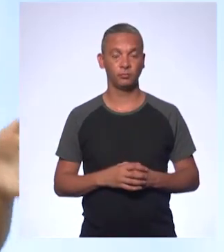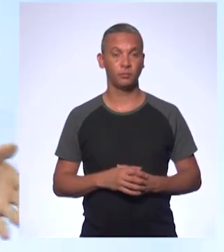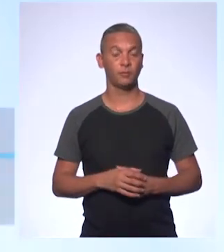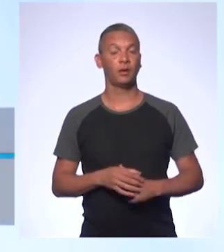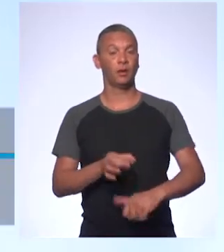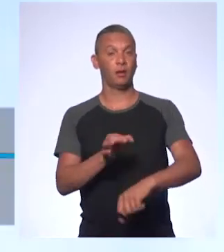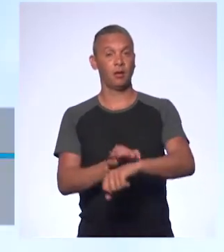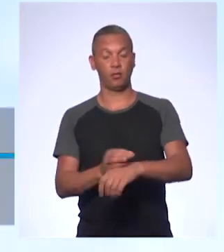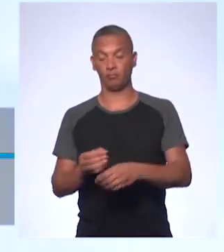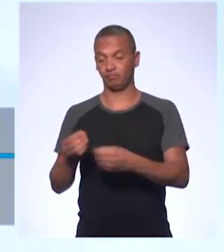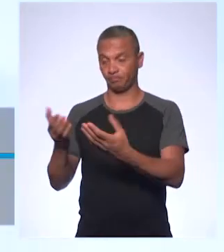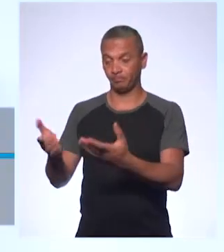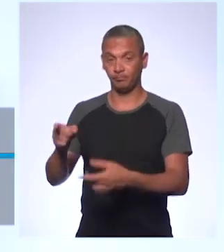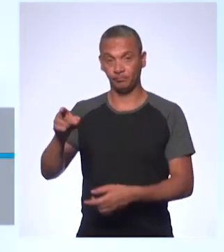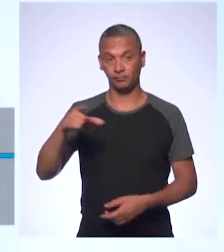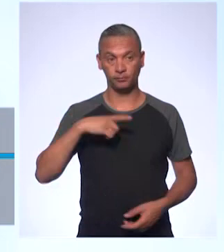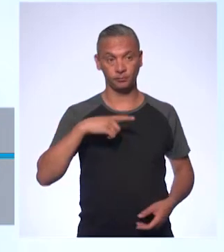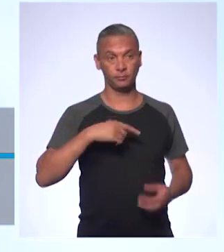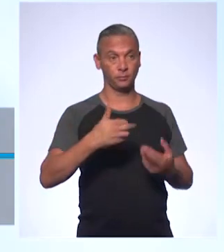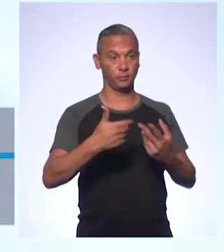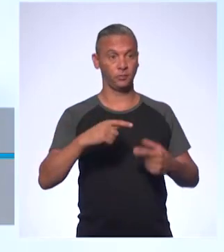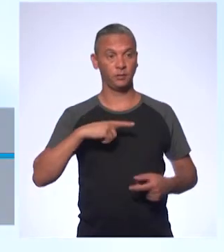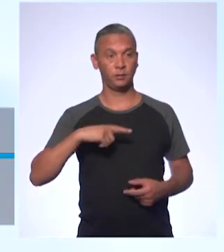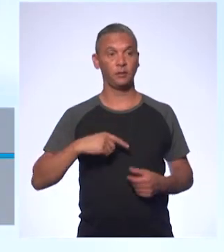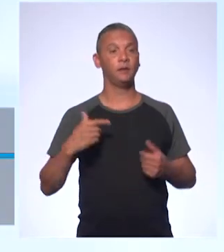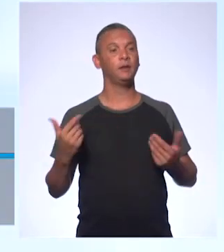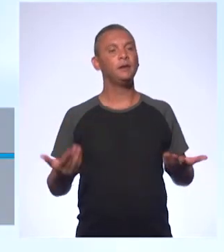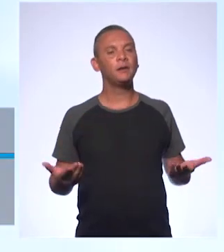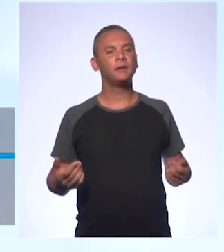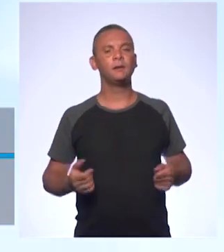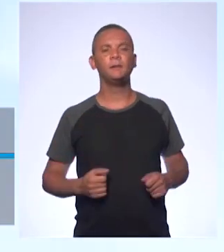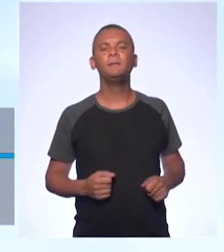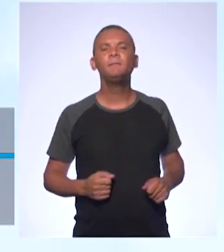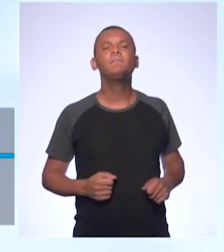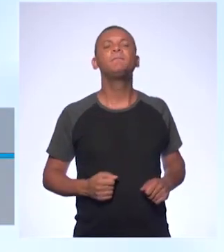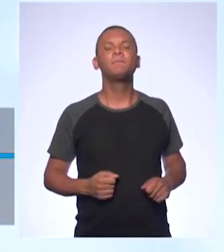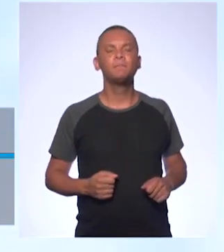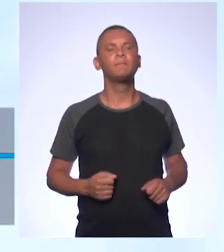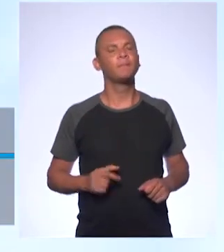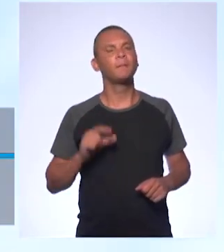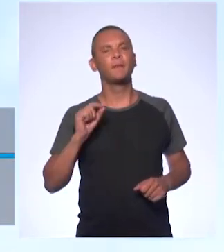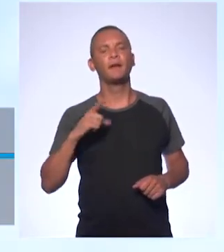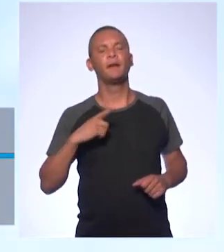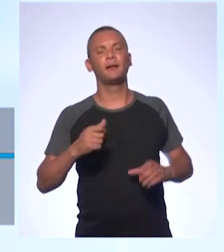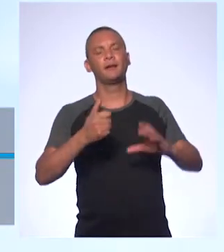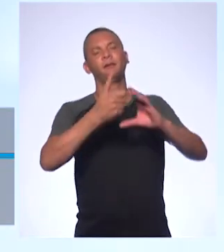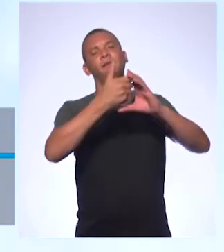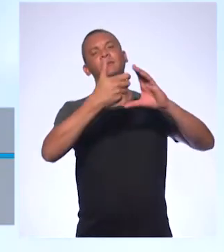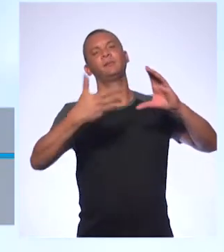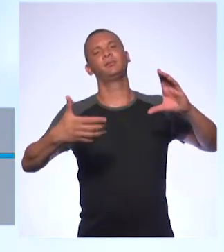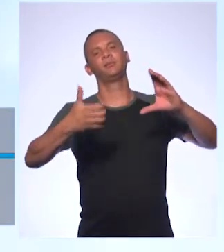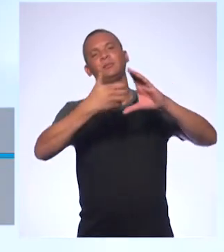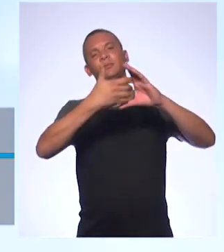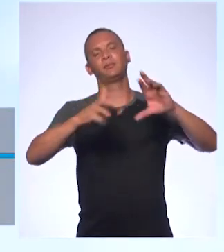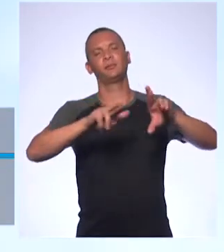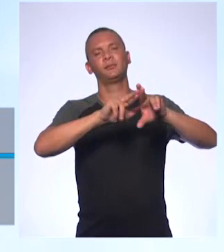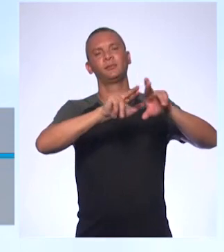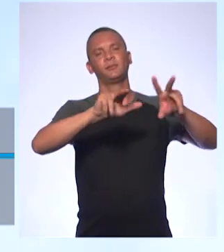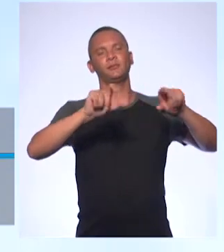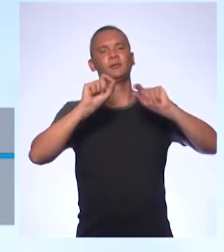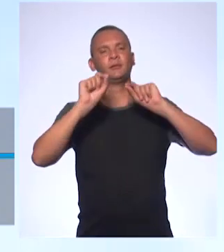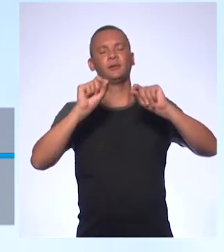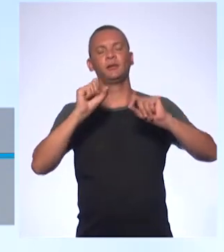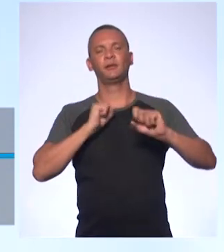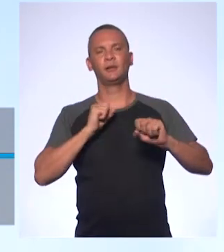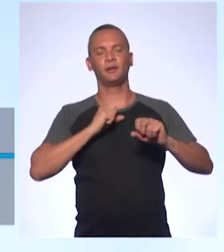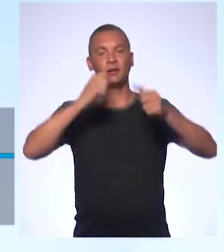relógio e não o relógio a você, né? Então, vejamos aí, a gente tem uma série de, podemos dizer,